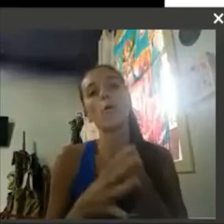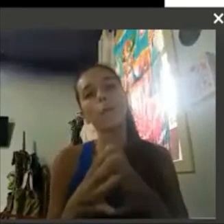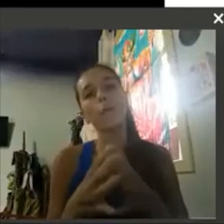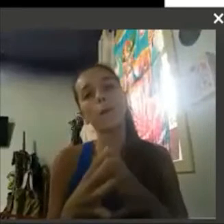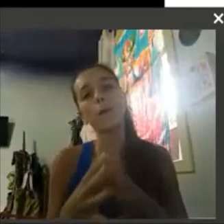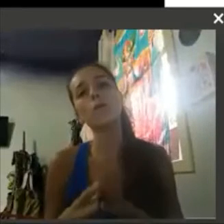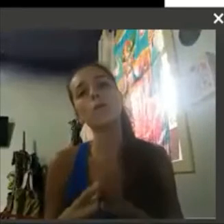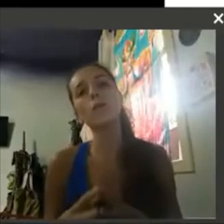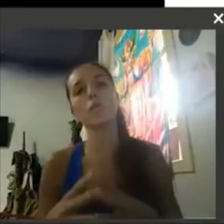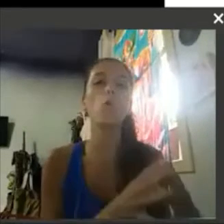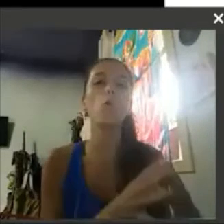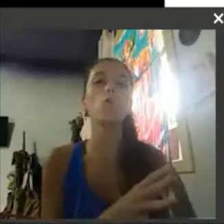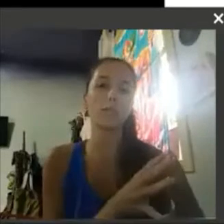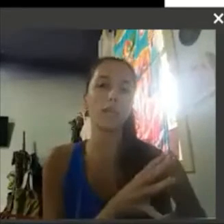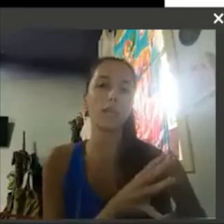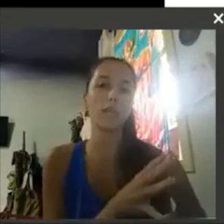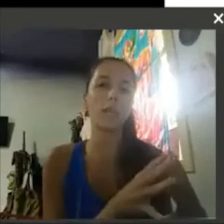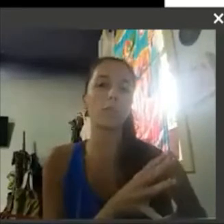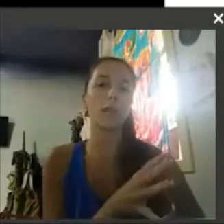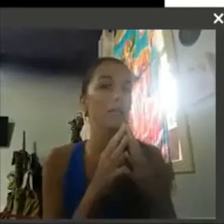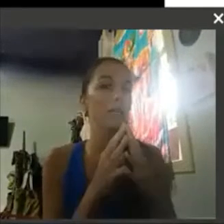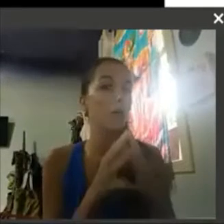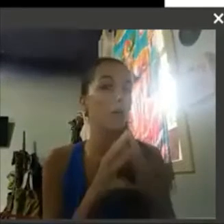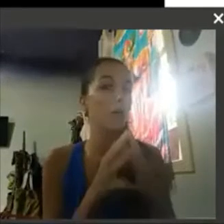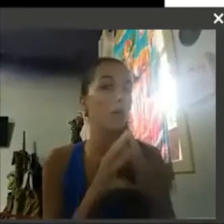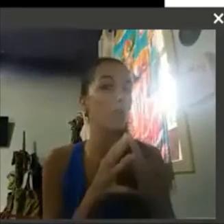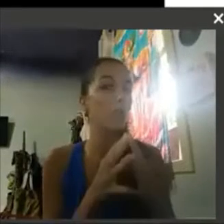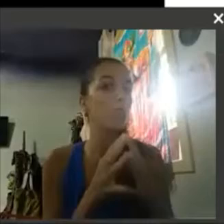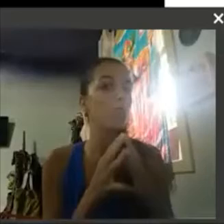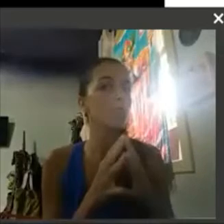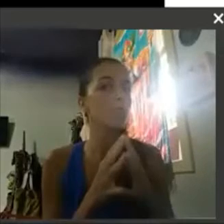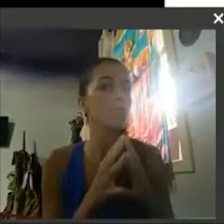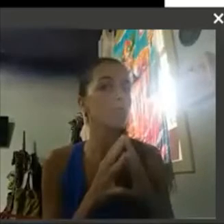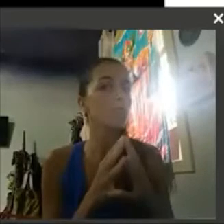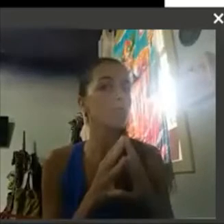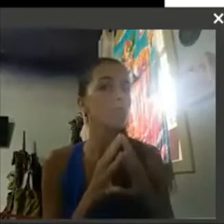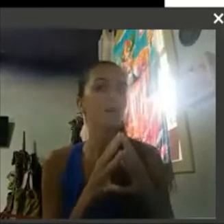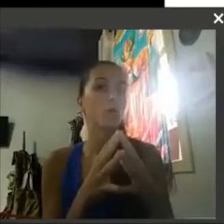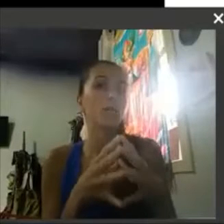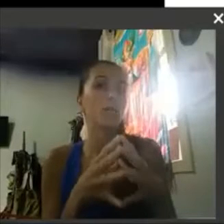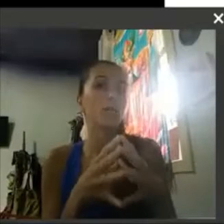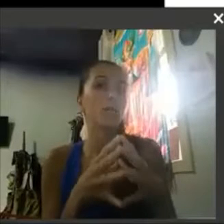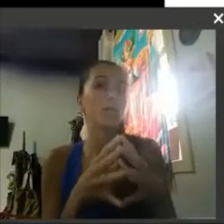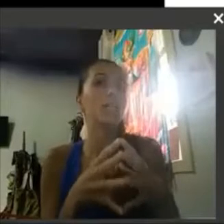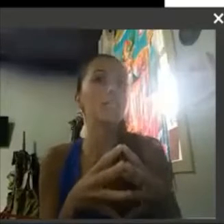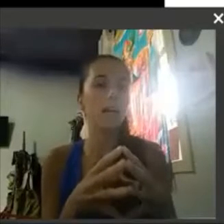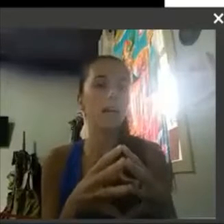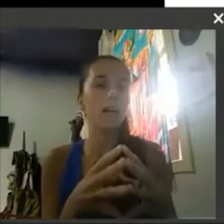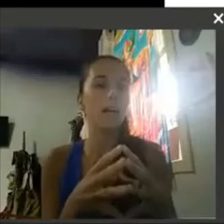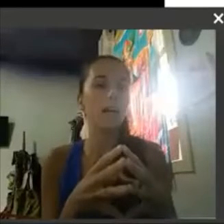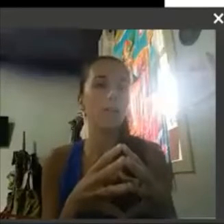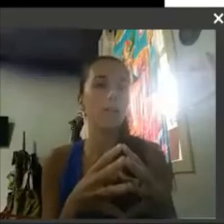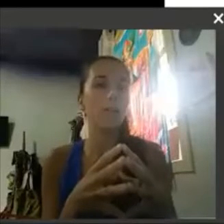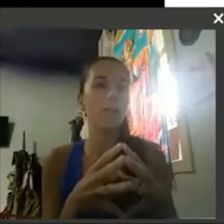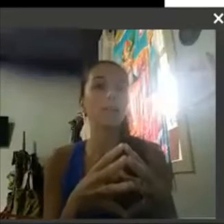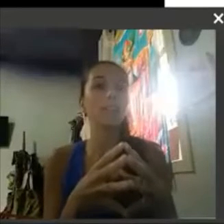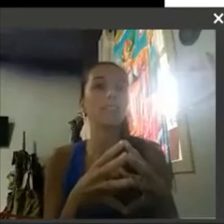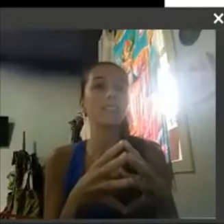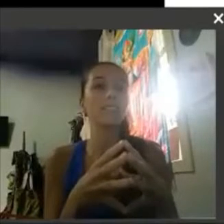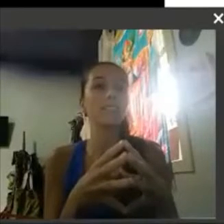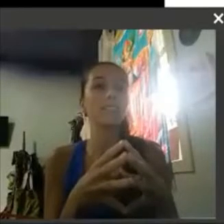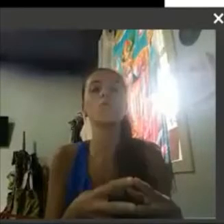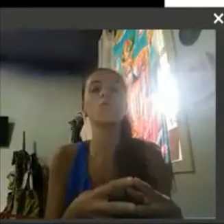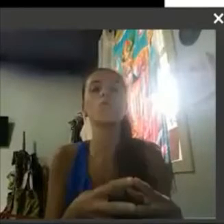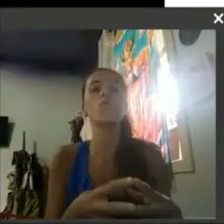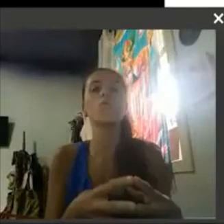pão que está sendo feito ou um bolo, por exemplo, né? O bolo, ele não usa esse fermento, que é um micro-organismo, né? A fermentação,